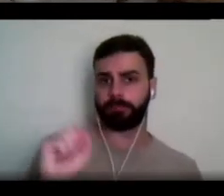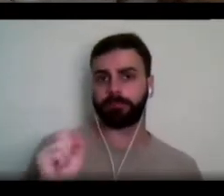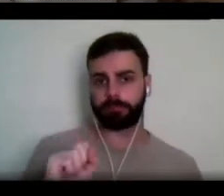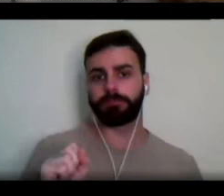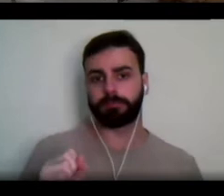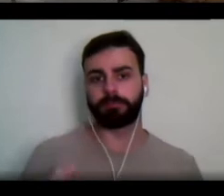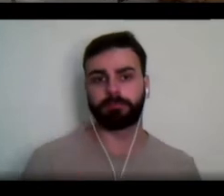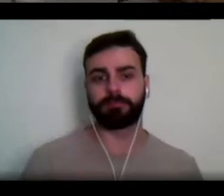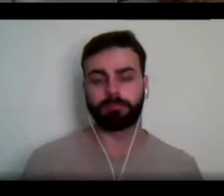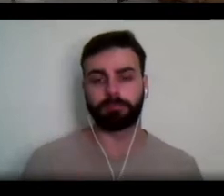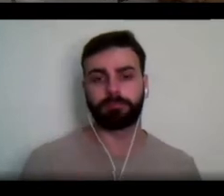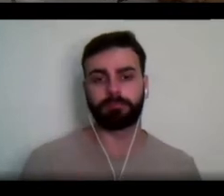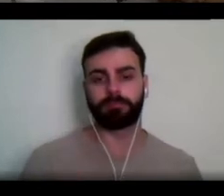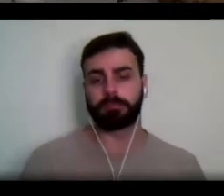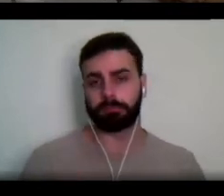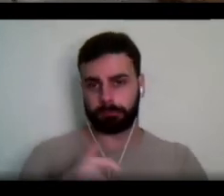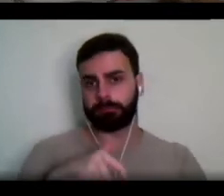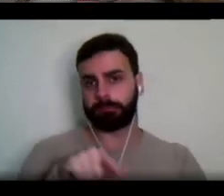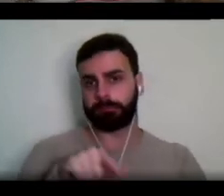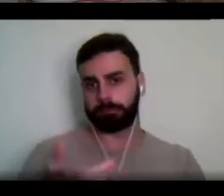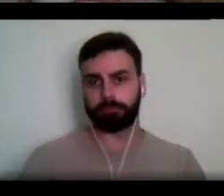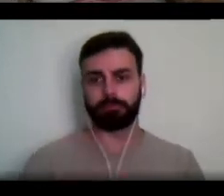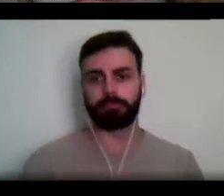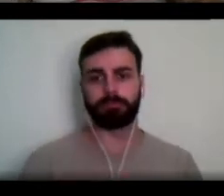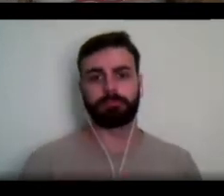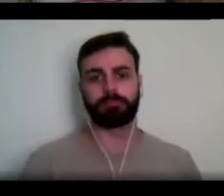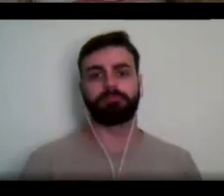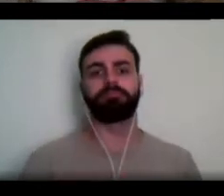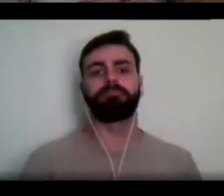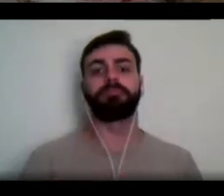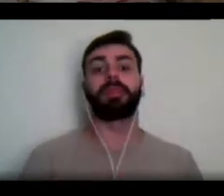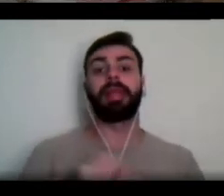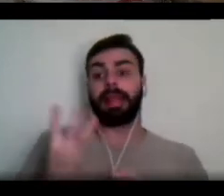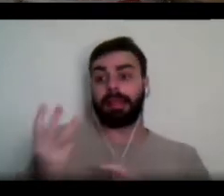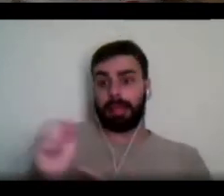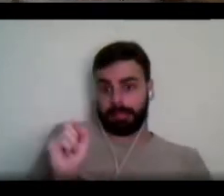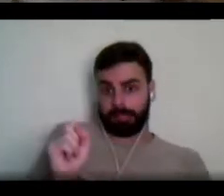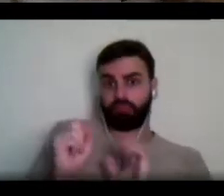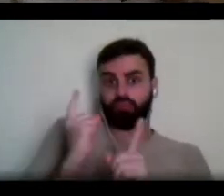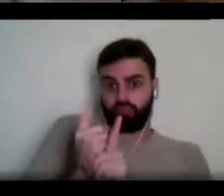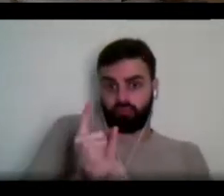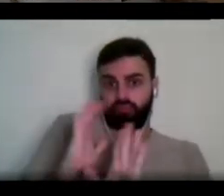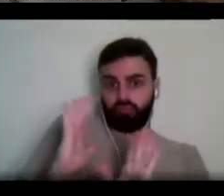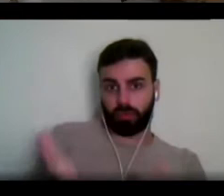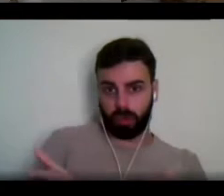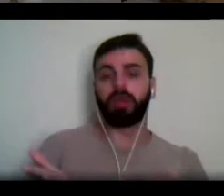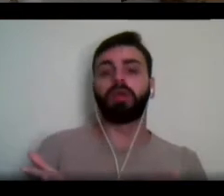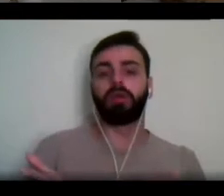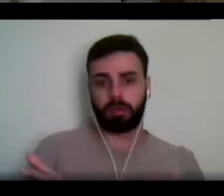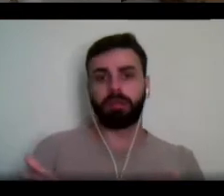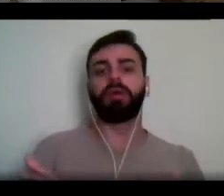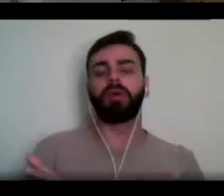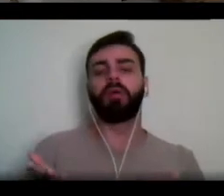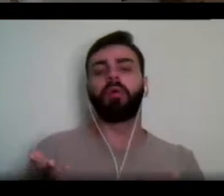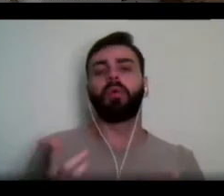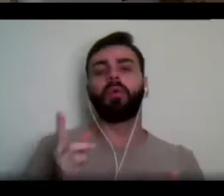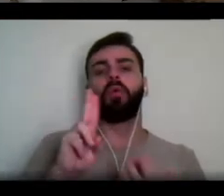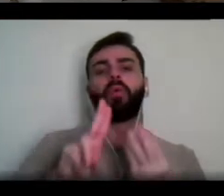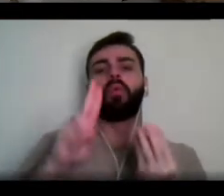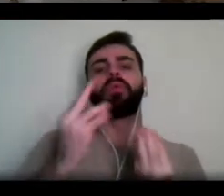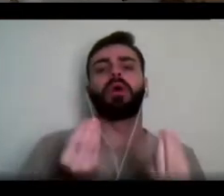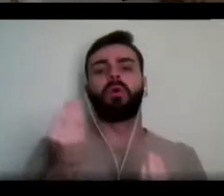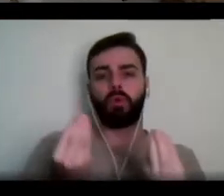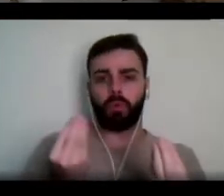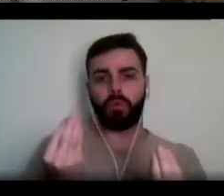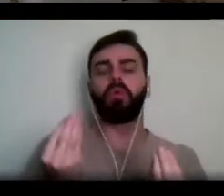3 segundos, né? Você acha um T igual a 3 segundos, pega esses 3 segundos aqui